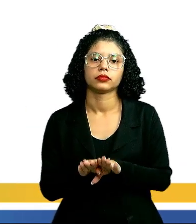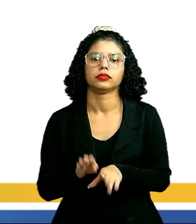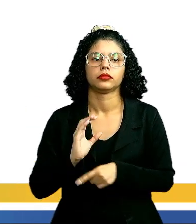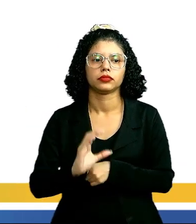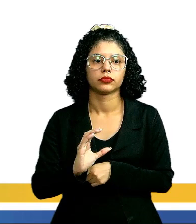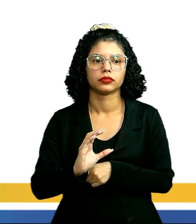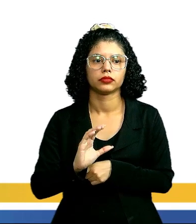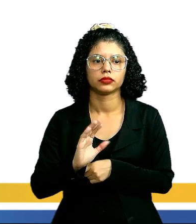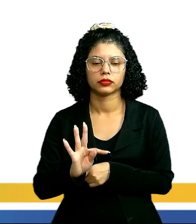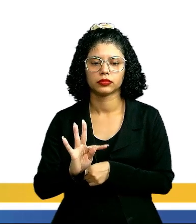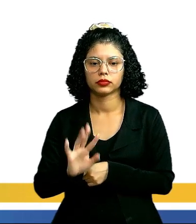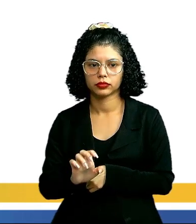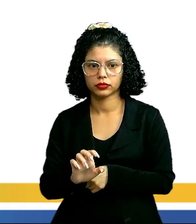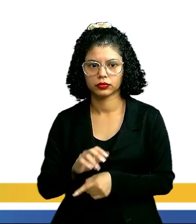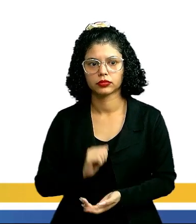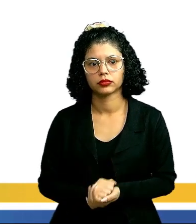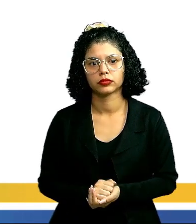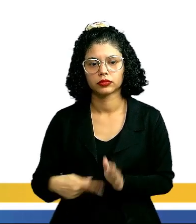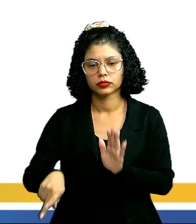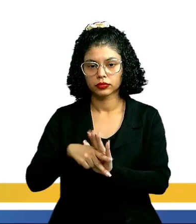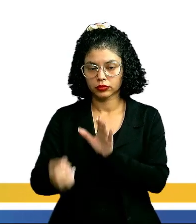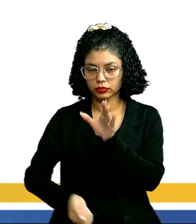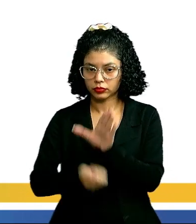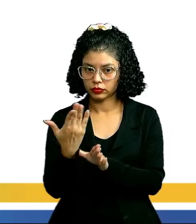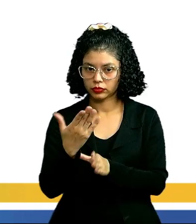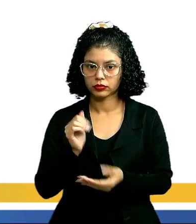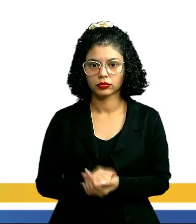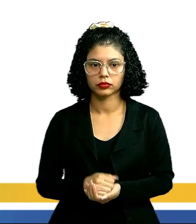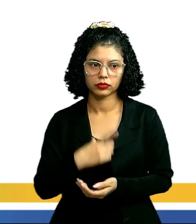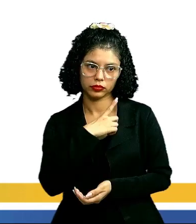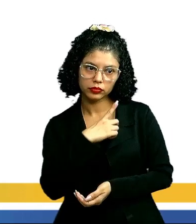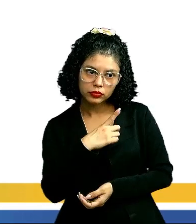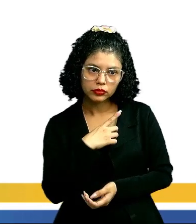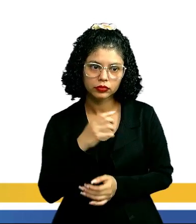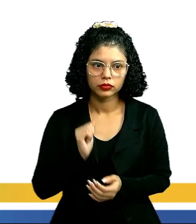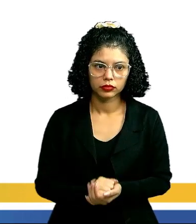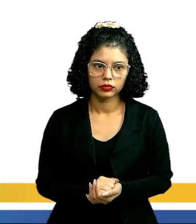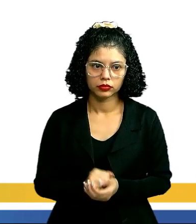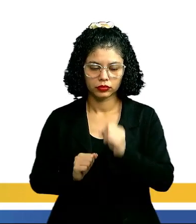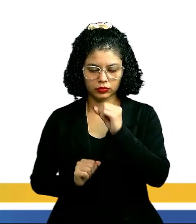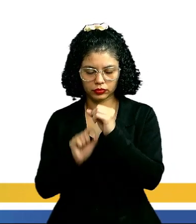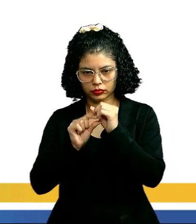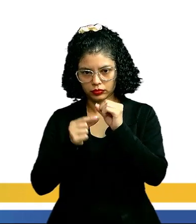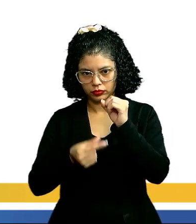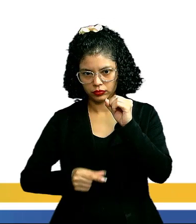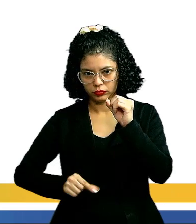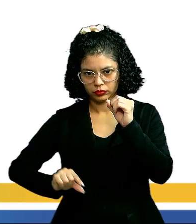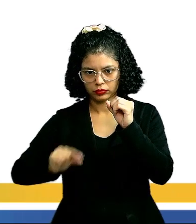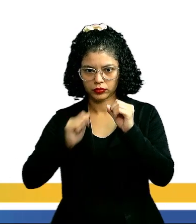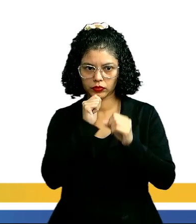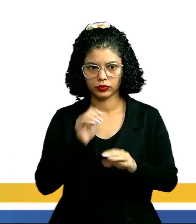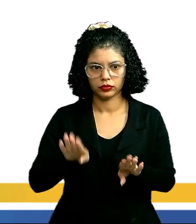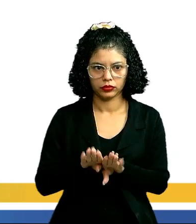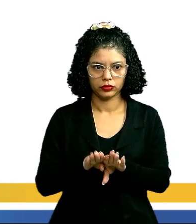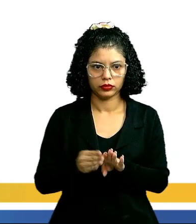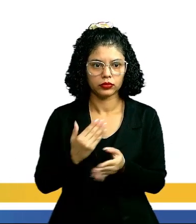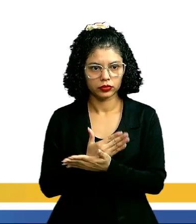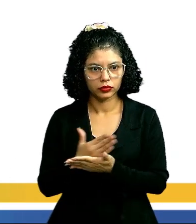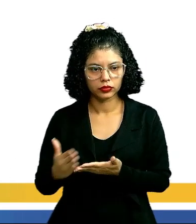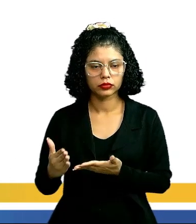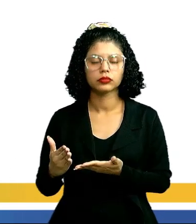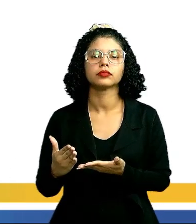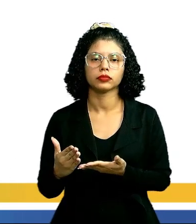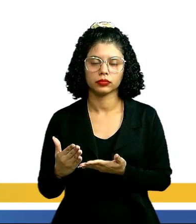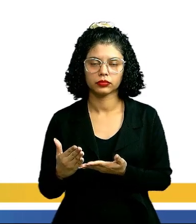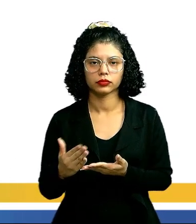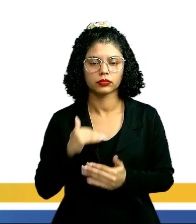células tronco embrionárias são definidas por sua origem e são obtidas de embriões no início da blástula, quer dizer,